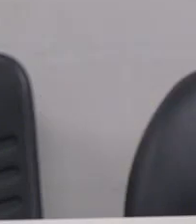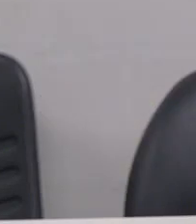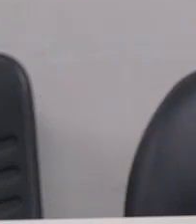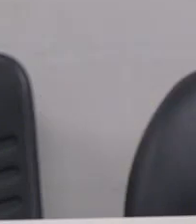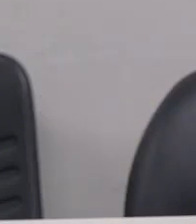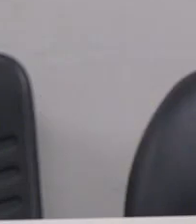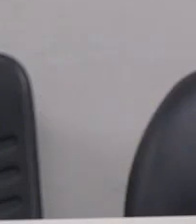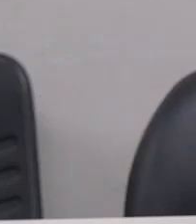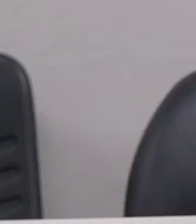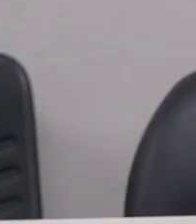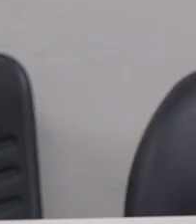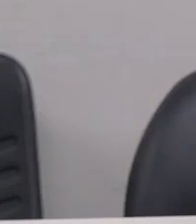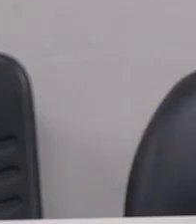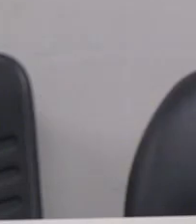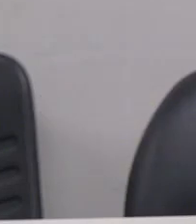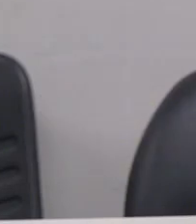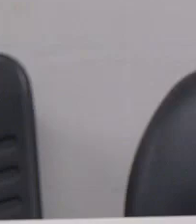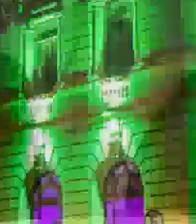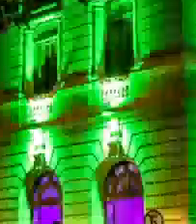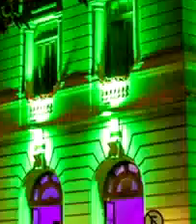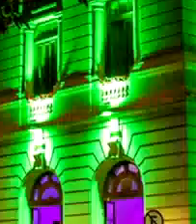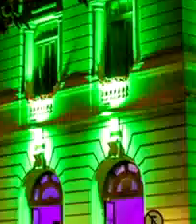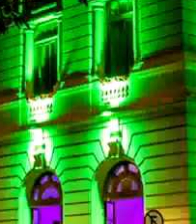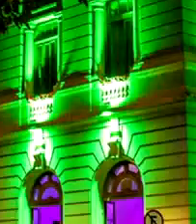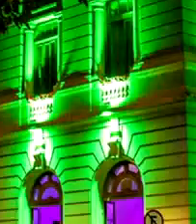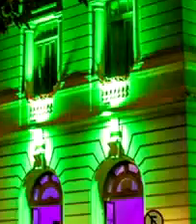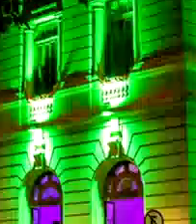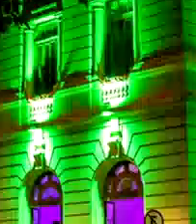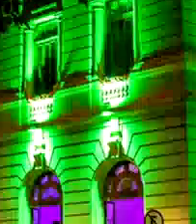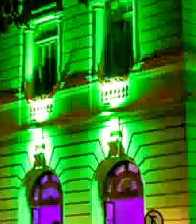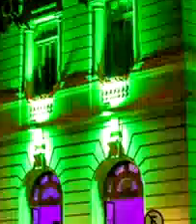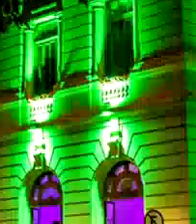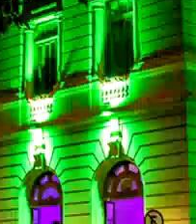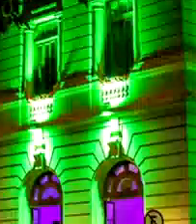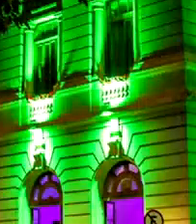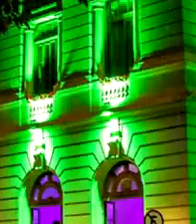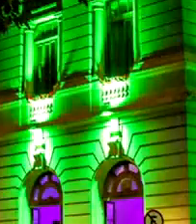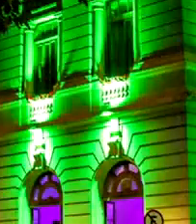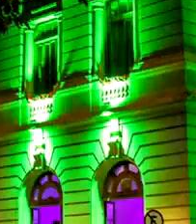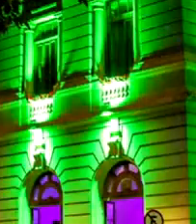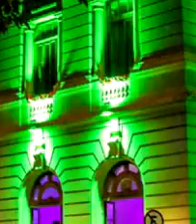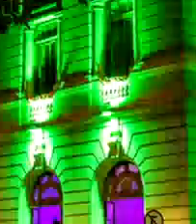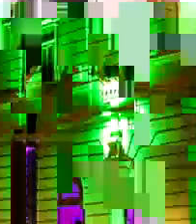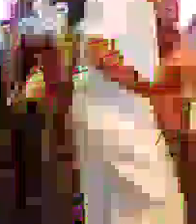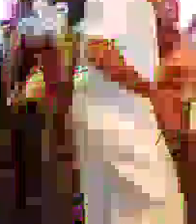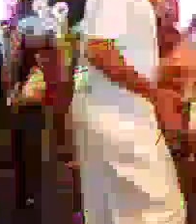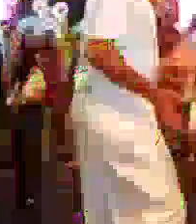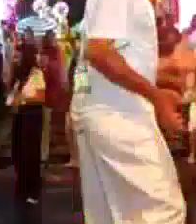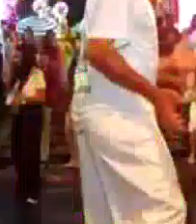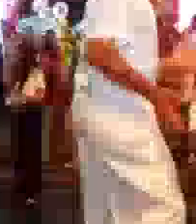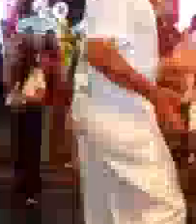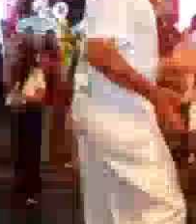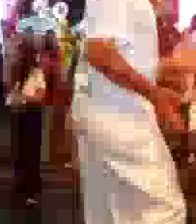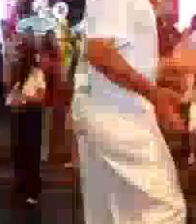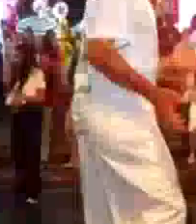parlamentares, patrocínios, aportes diretos que nós temos. Pode passar.